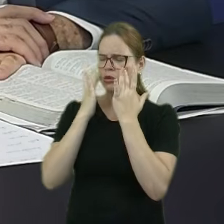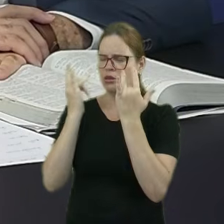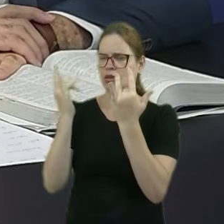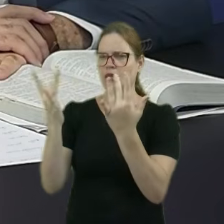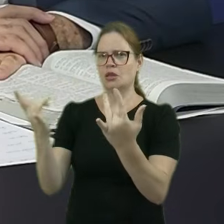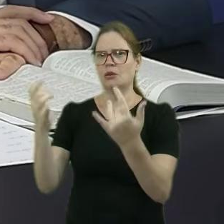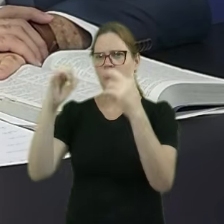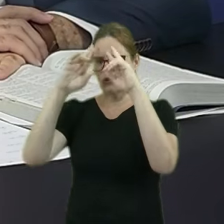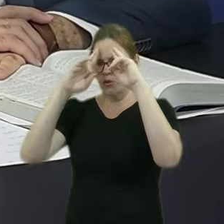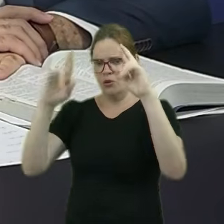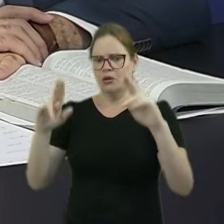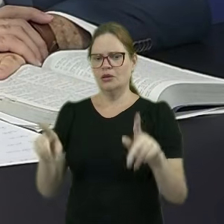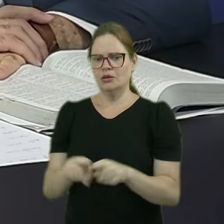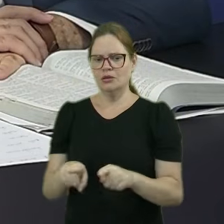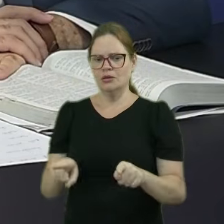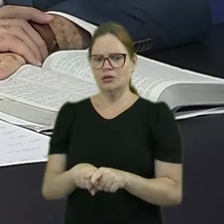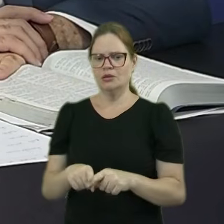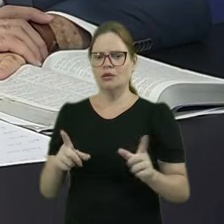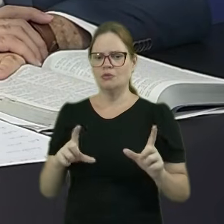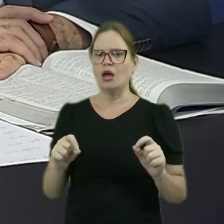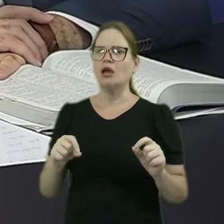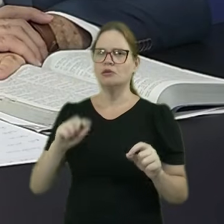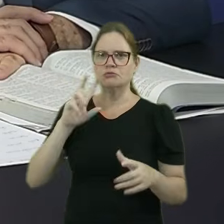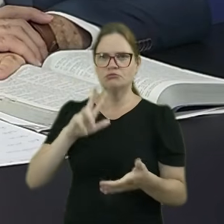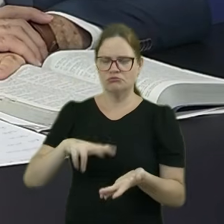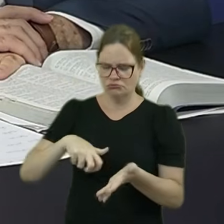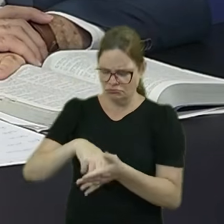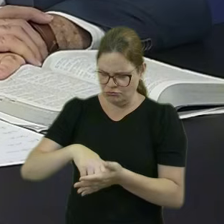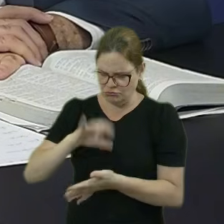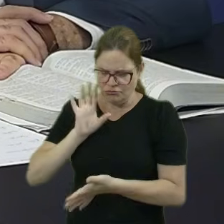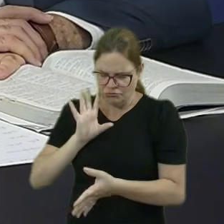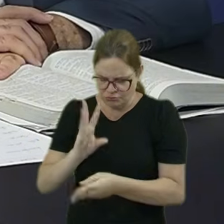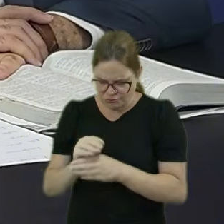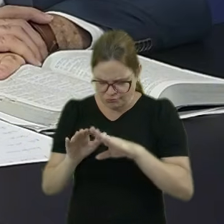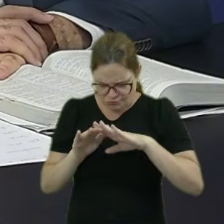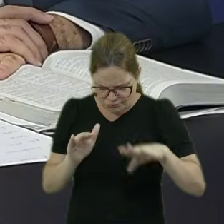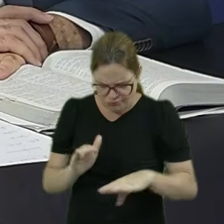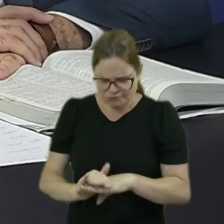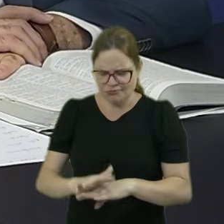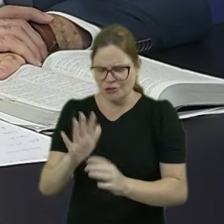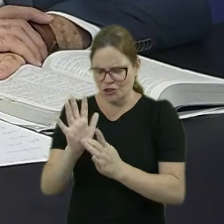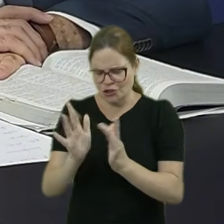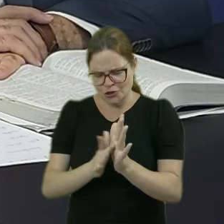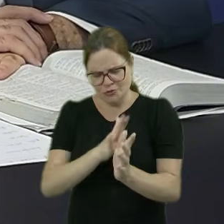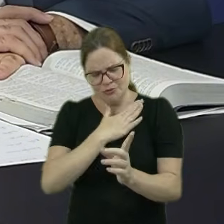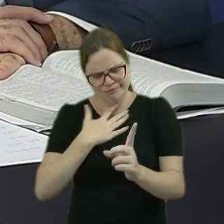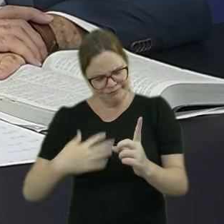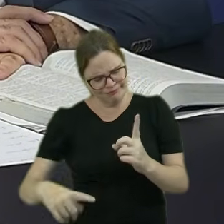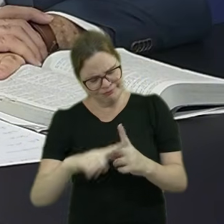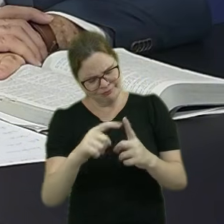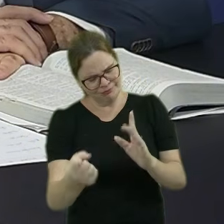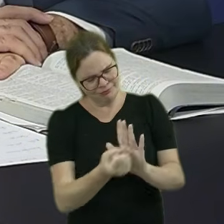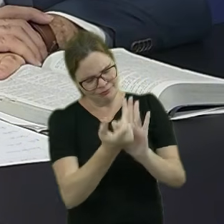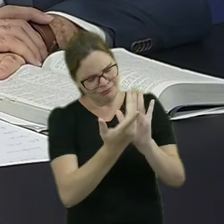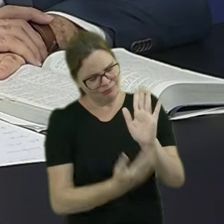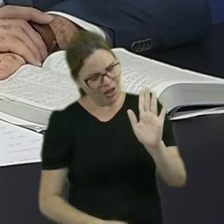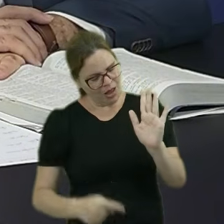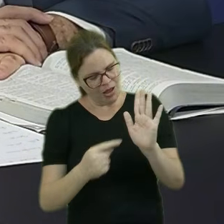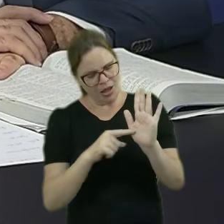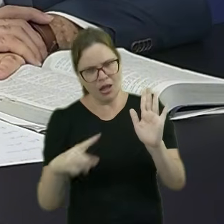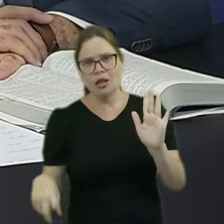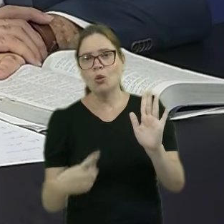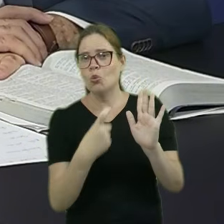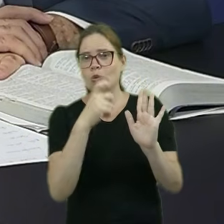e com tremor, reconhecendo seu sacrifício na cruz do Calvário, sabendo que Ele é o único